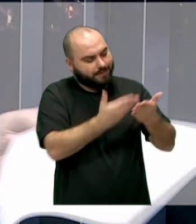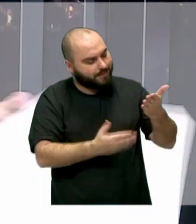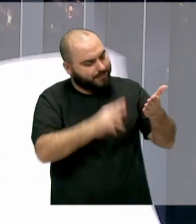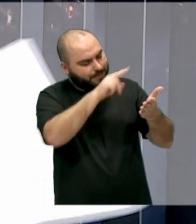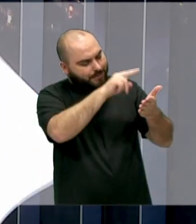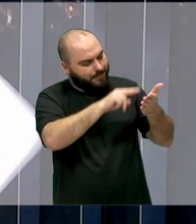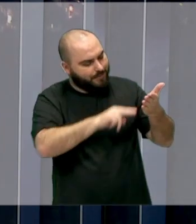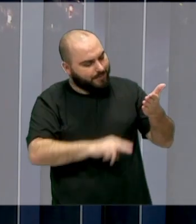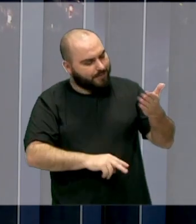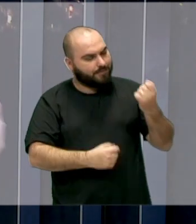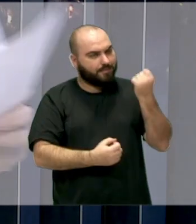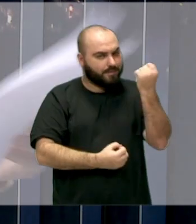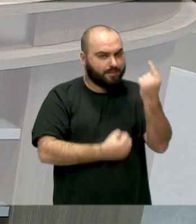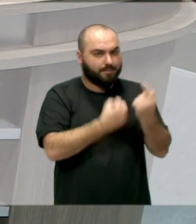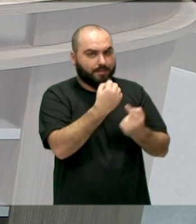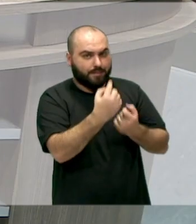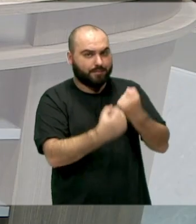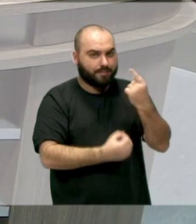uma